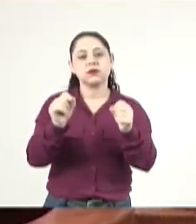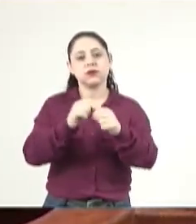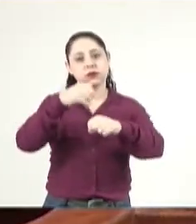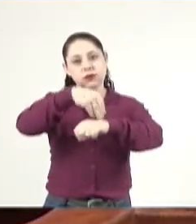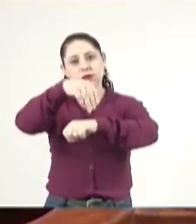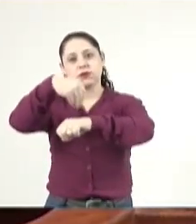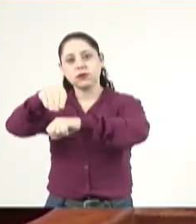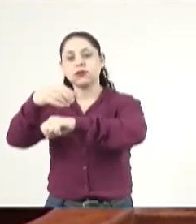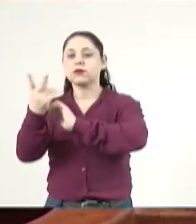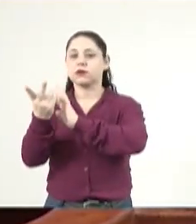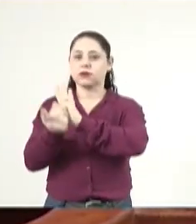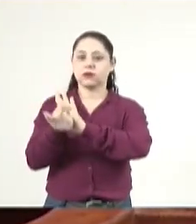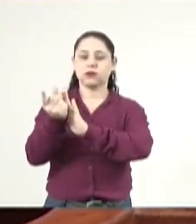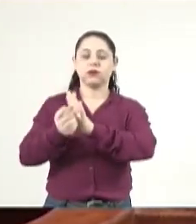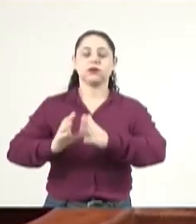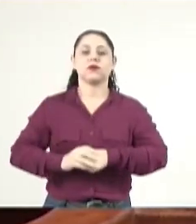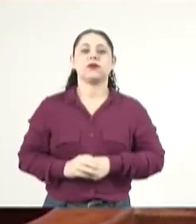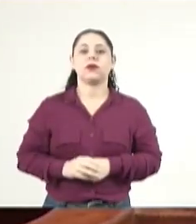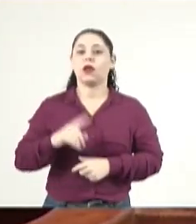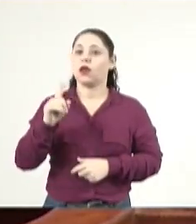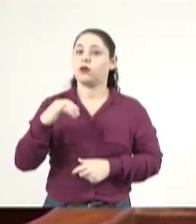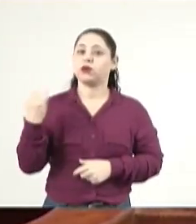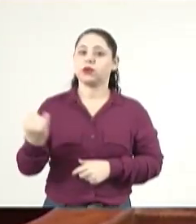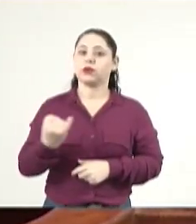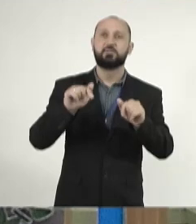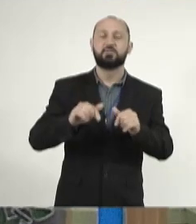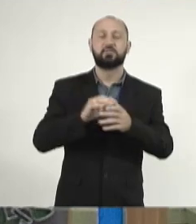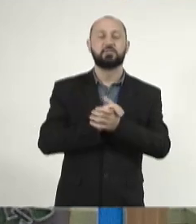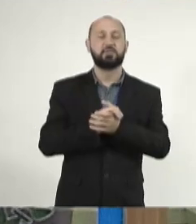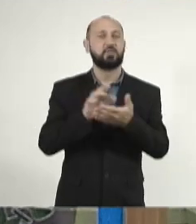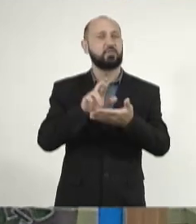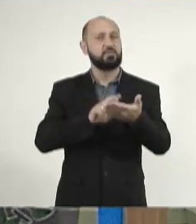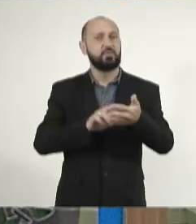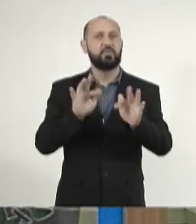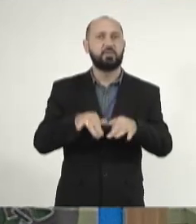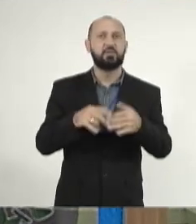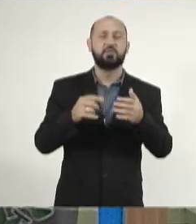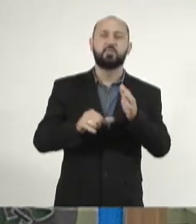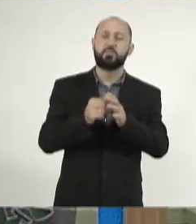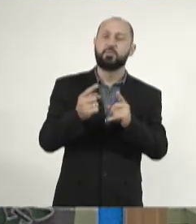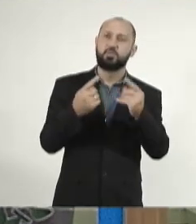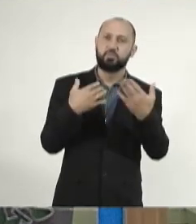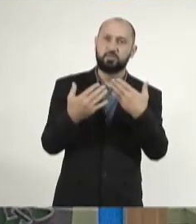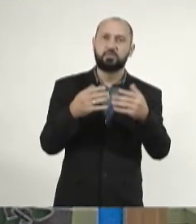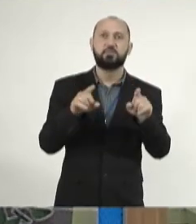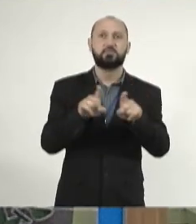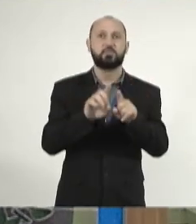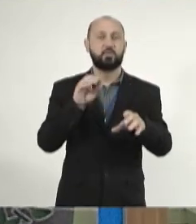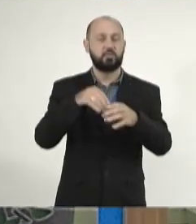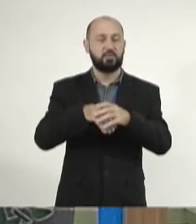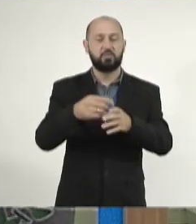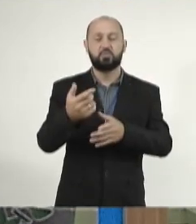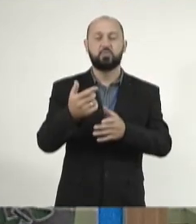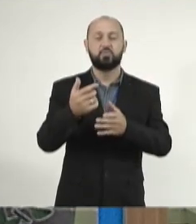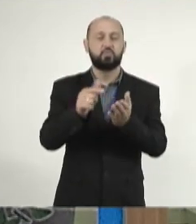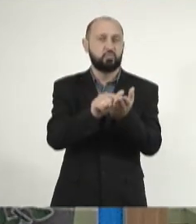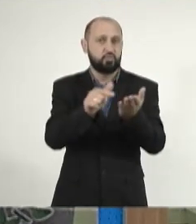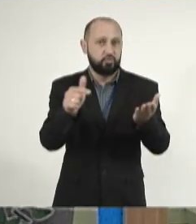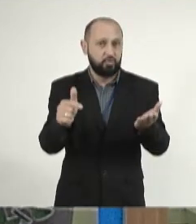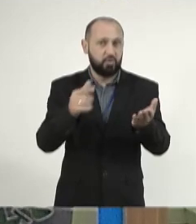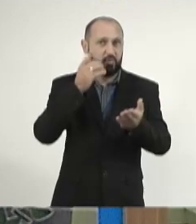foi importante na abertura dessas áreas, quando nós pegamos os municípios banhados e